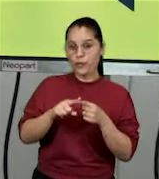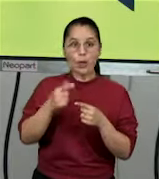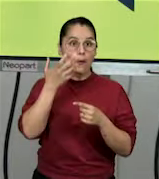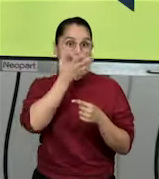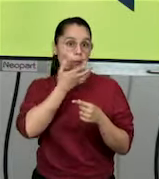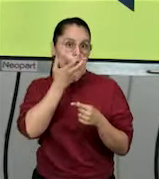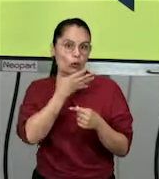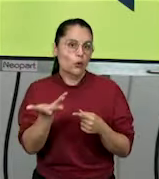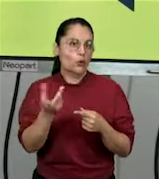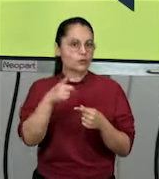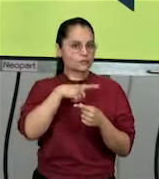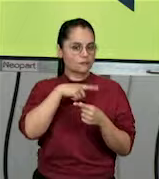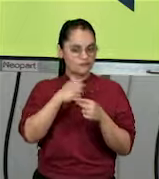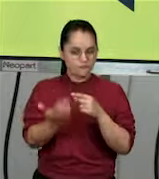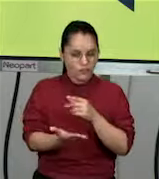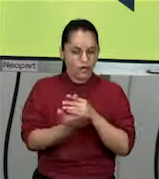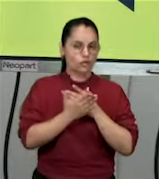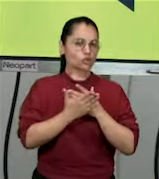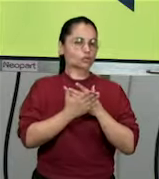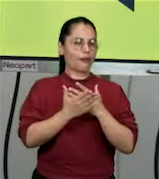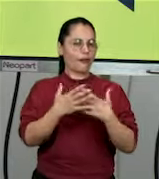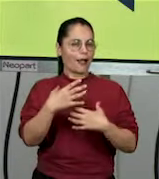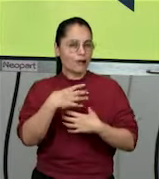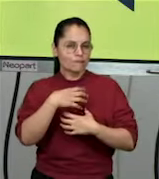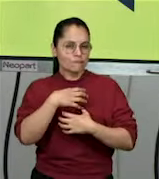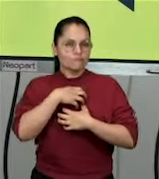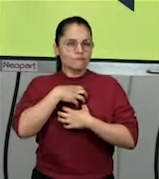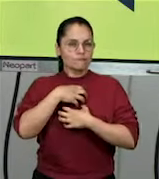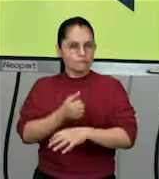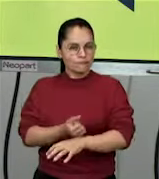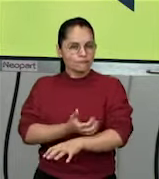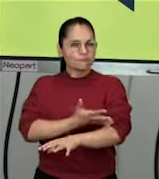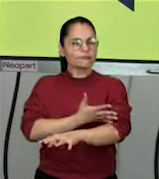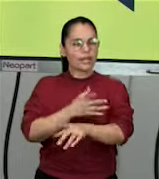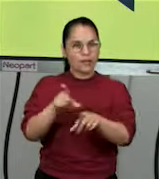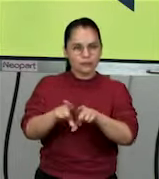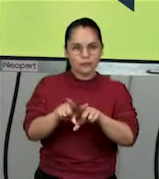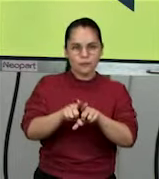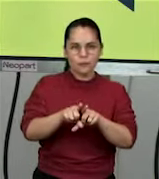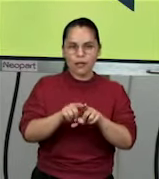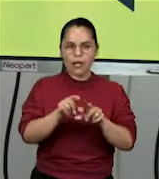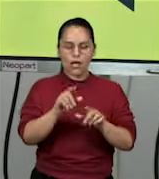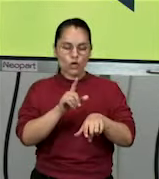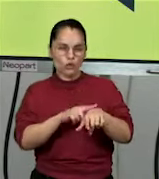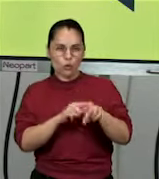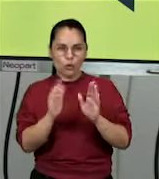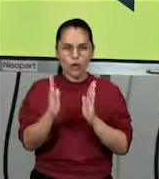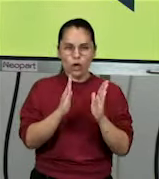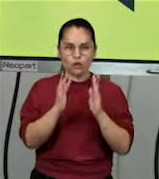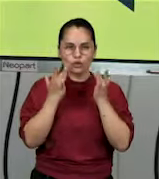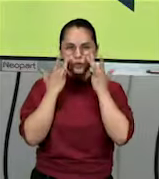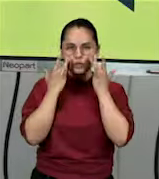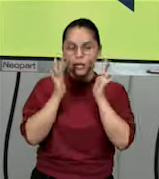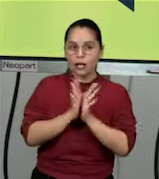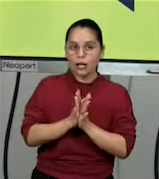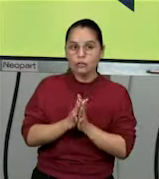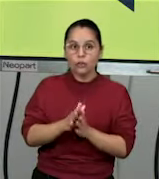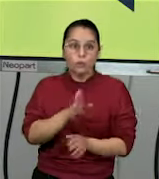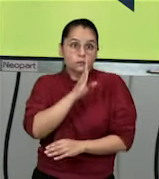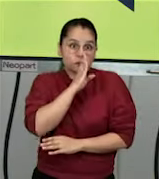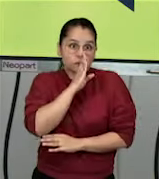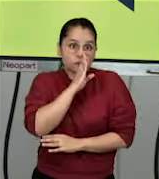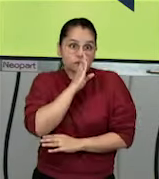entoadas, que vão ajudar num clímax, vão ajudar num ápice da peça, ou um determinado momento. É pensar também no silêncio,